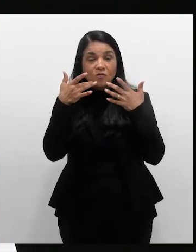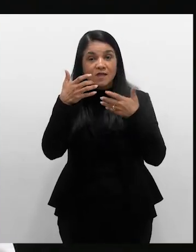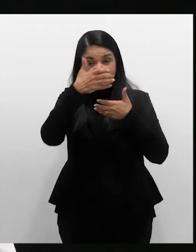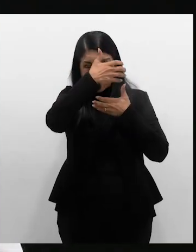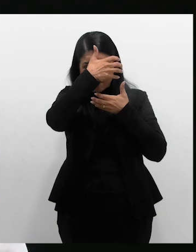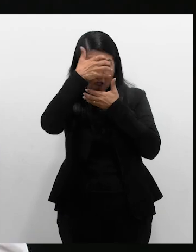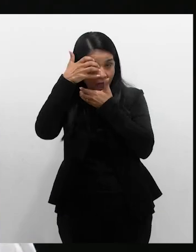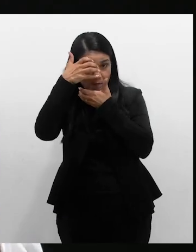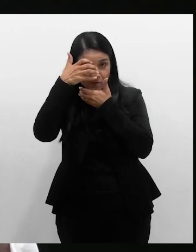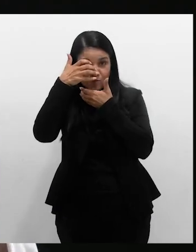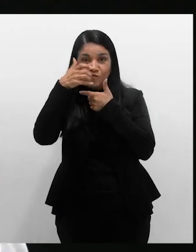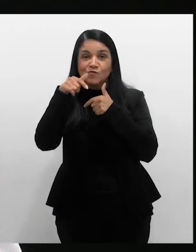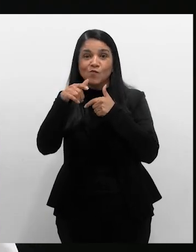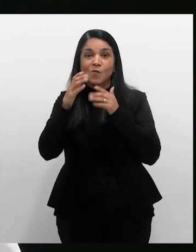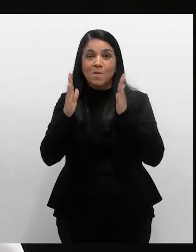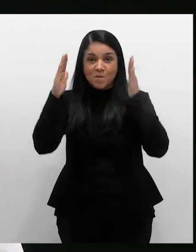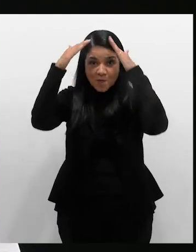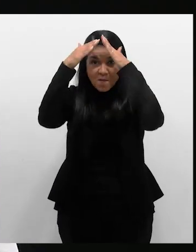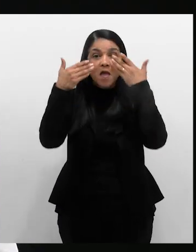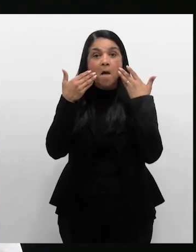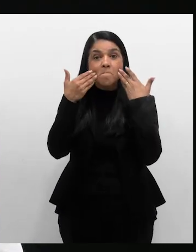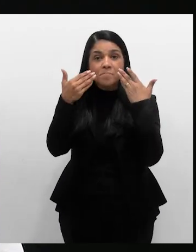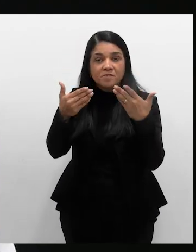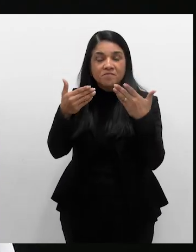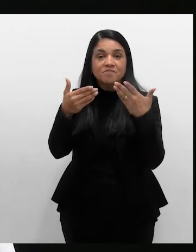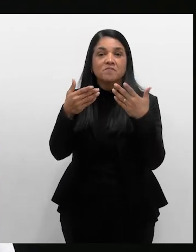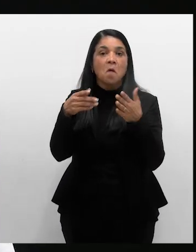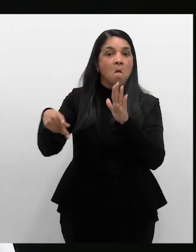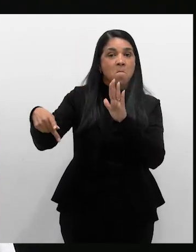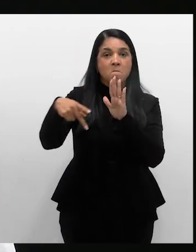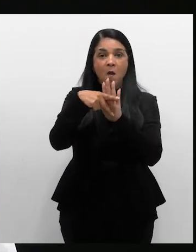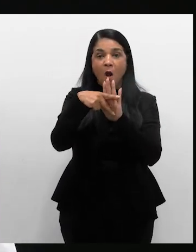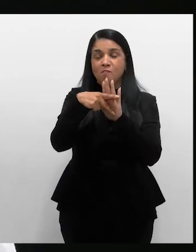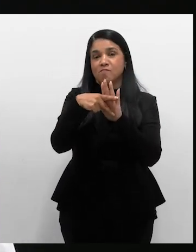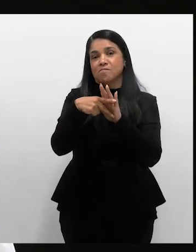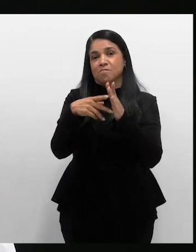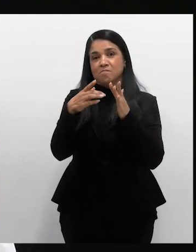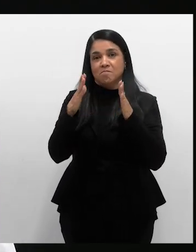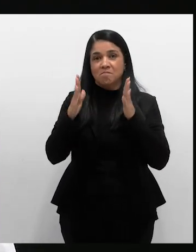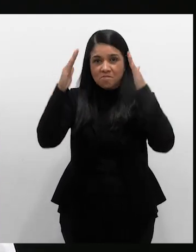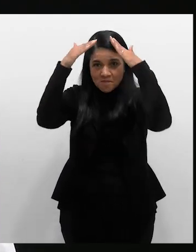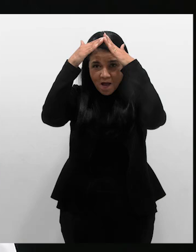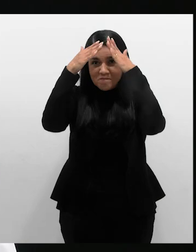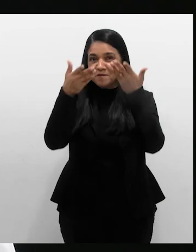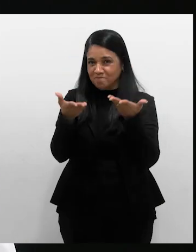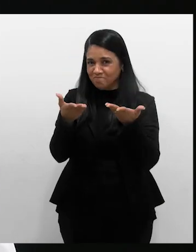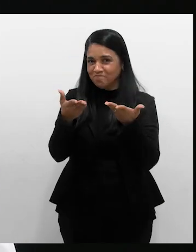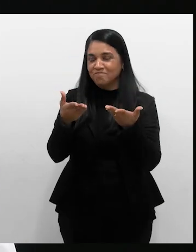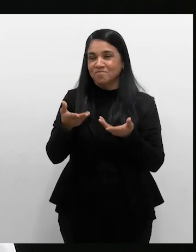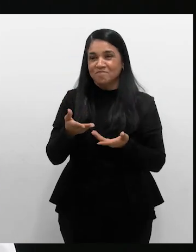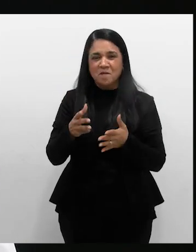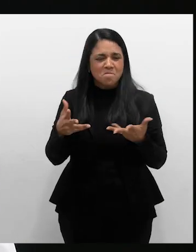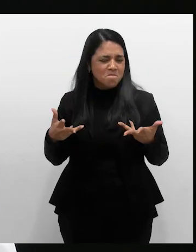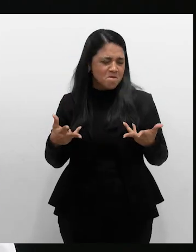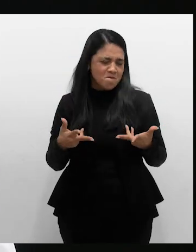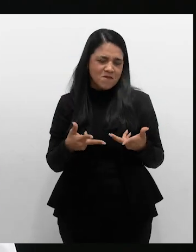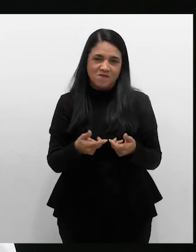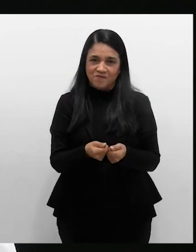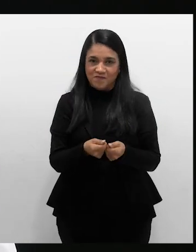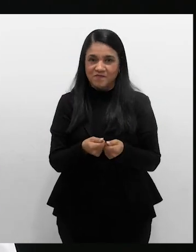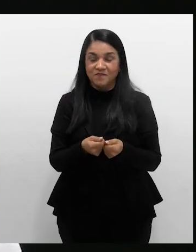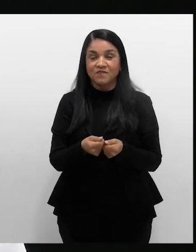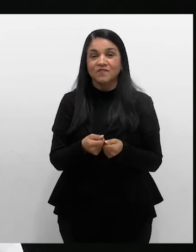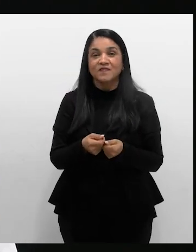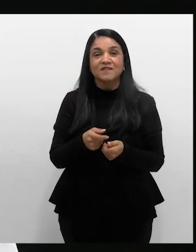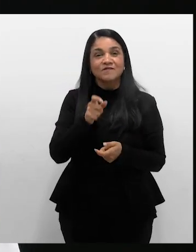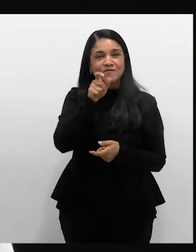sobre o rapto do Papa e apresenta para o Papa. E foi super elogiado, recomendado pelo Vaticano. Que coisa, né? Maravilha isso, né?